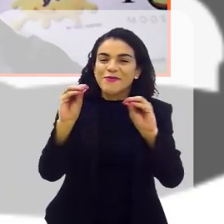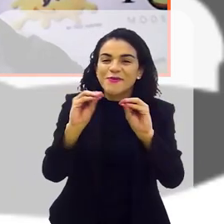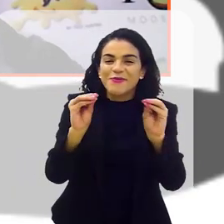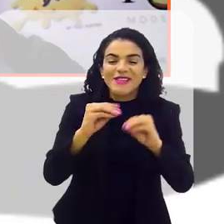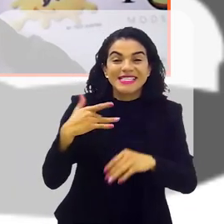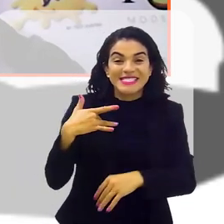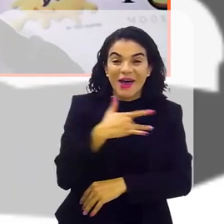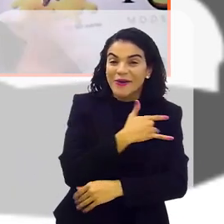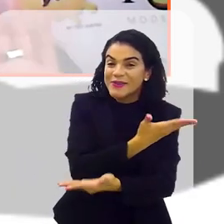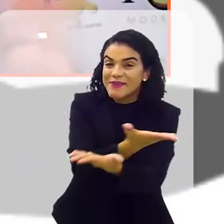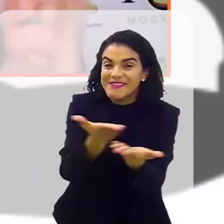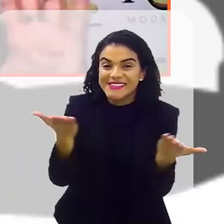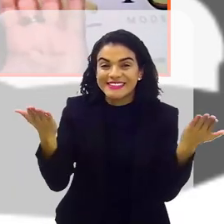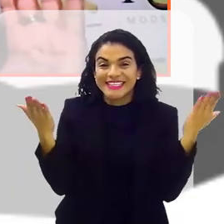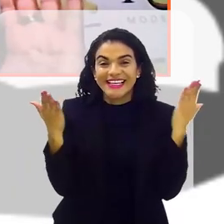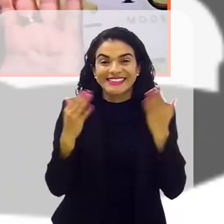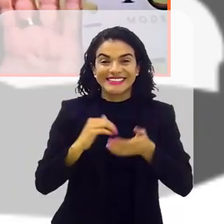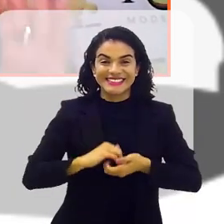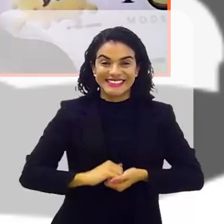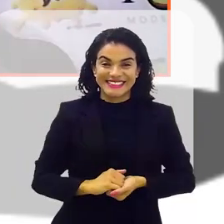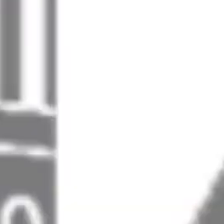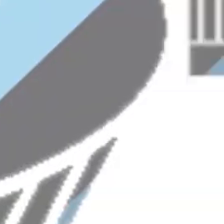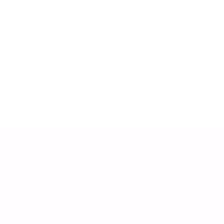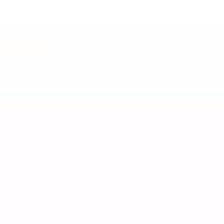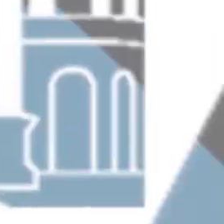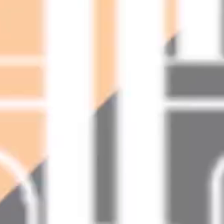saúde para todo mundo